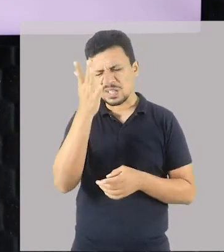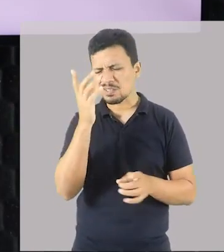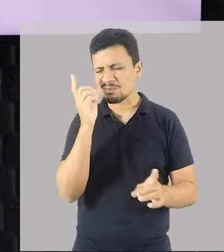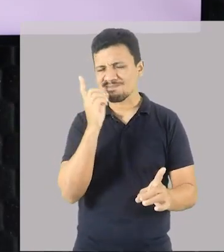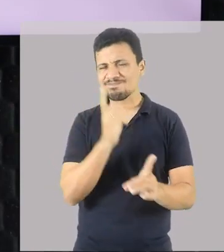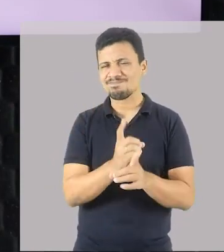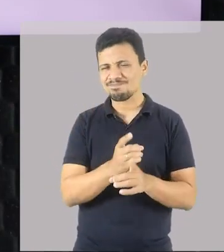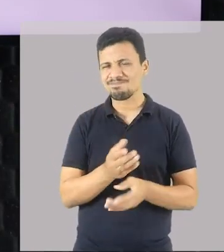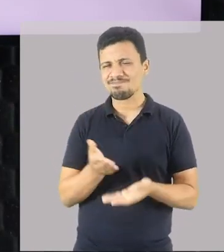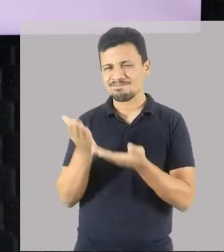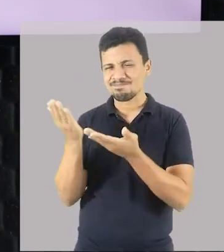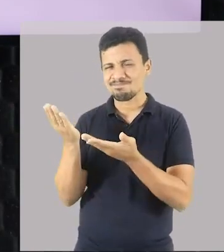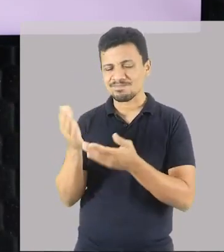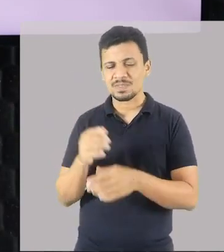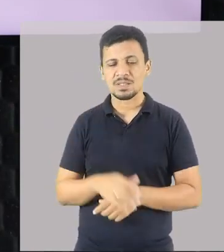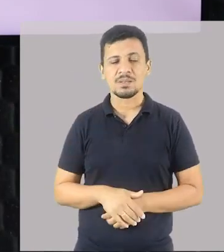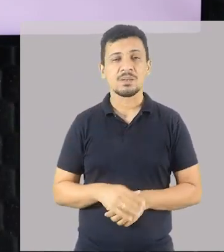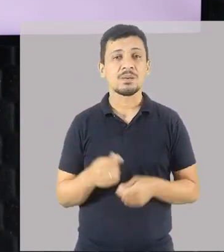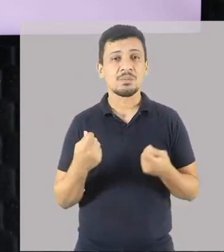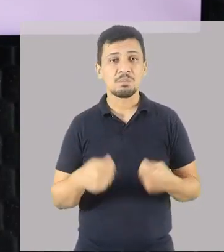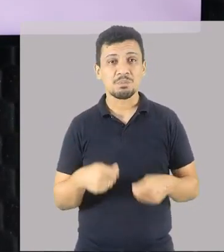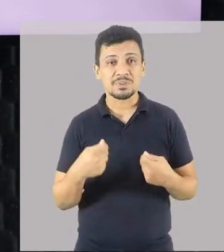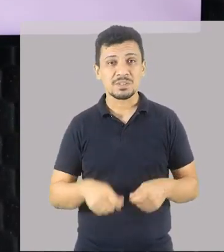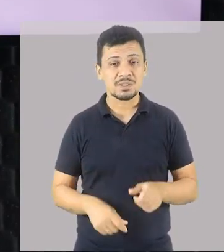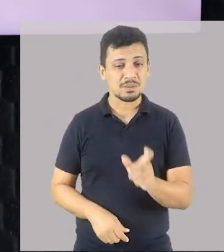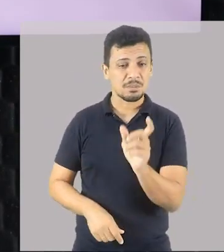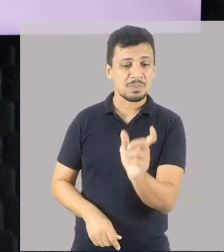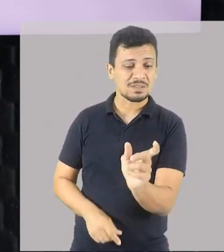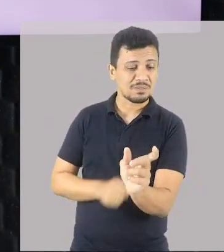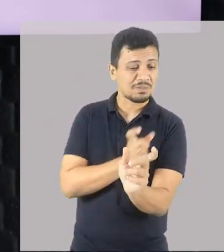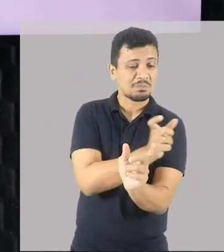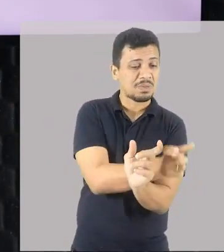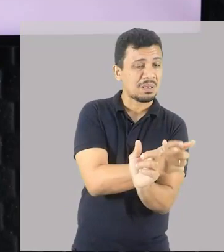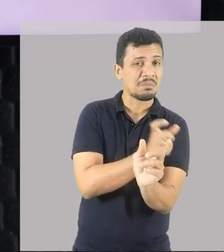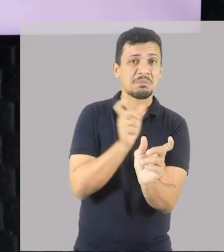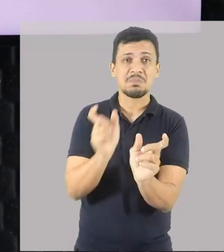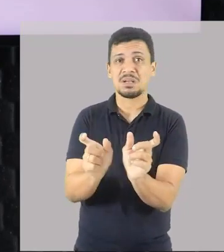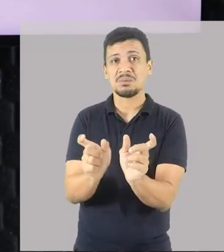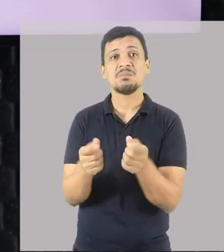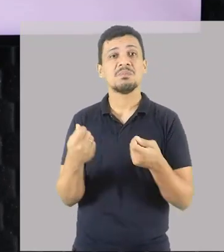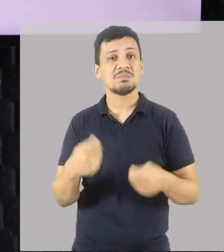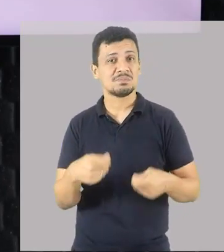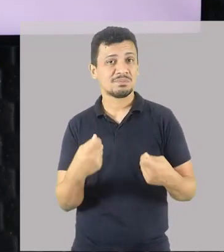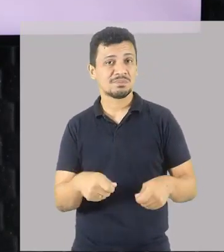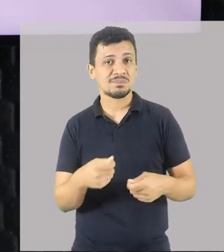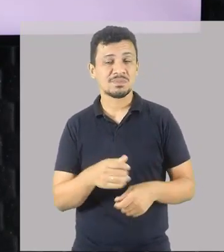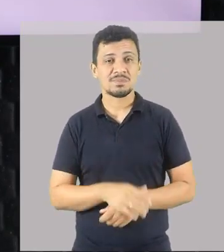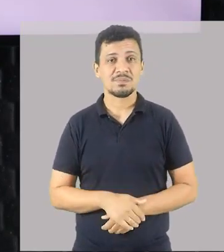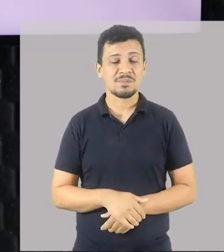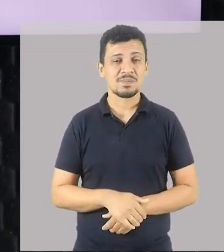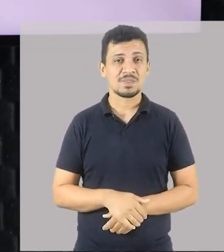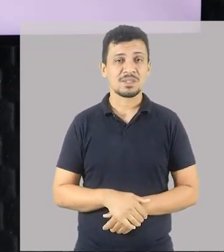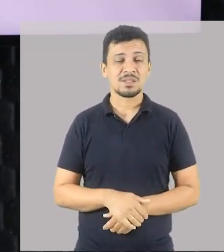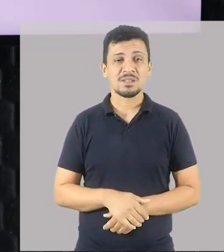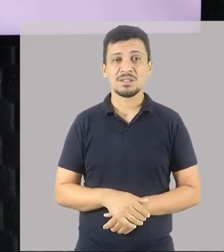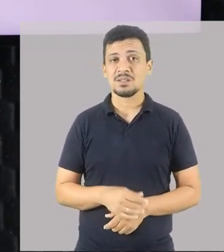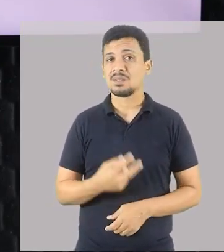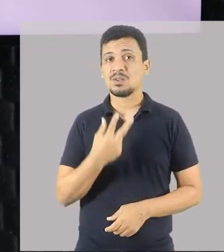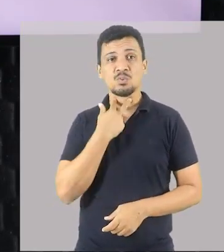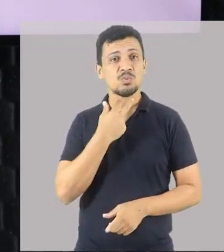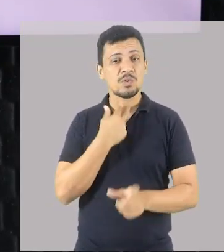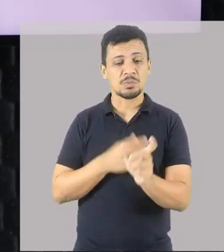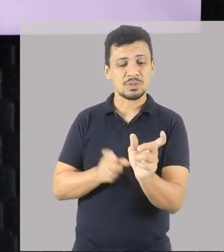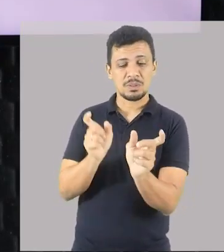para eu ter uma parasintética, eu preciso ter uma palavra com os dois elementos, prefixo e sufixo, certo? E eu não vou poder